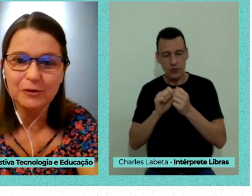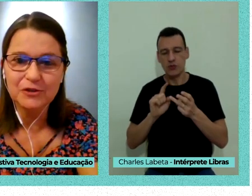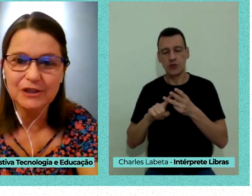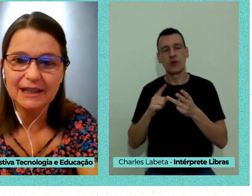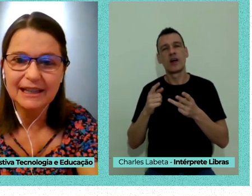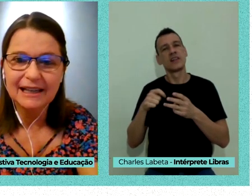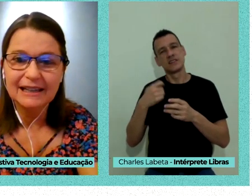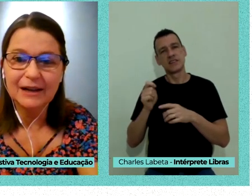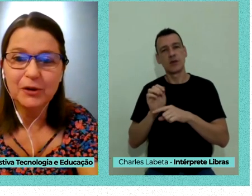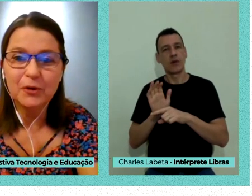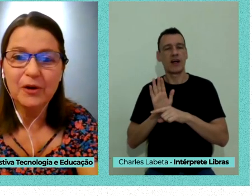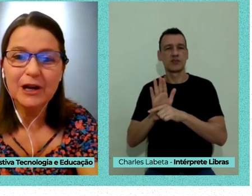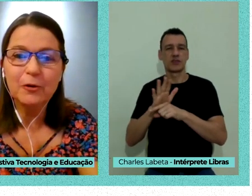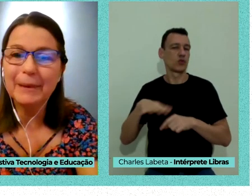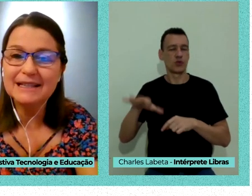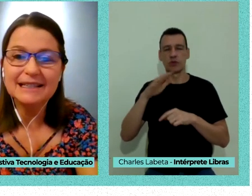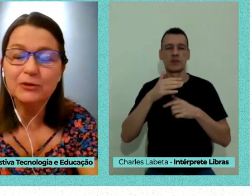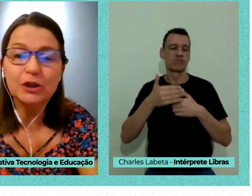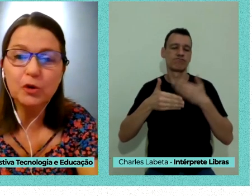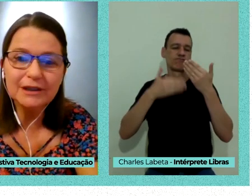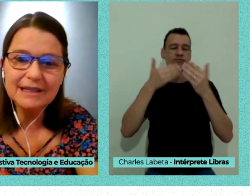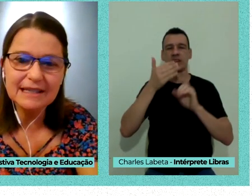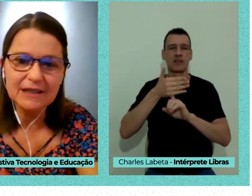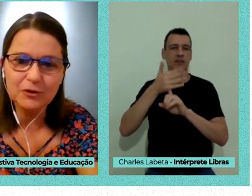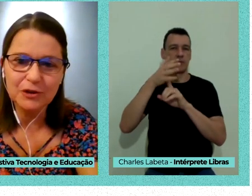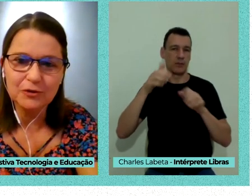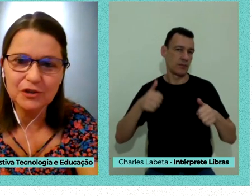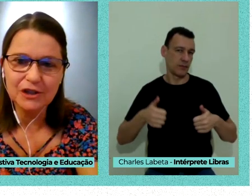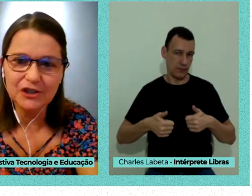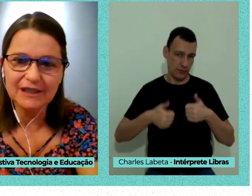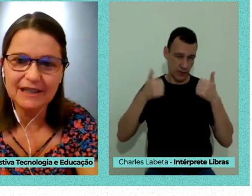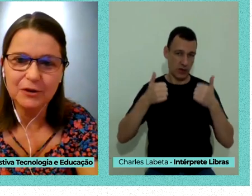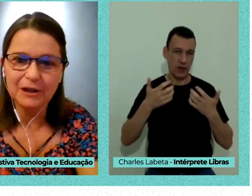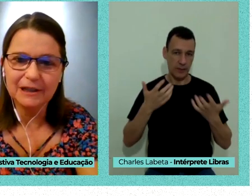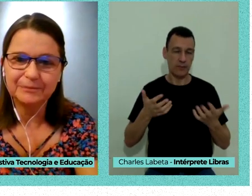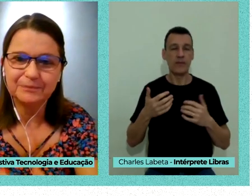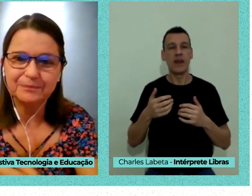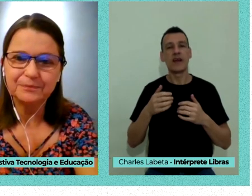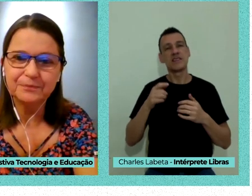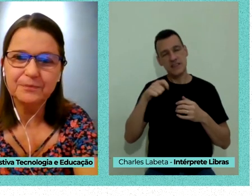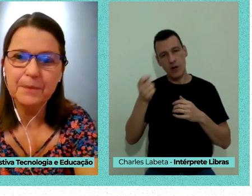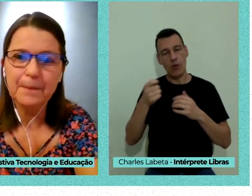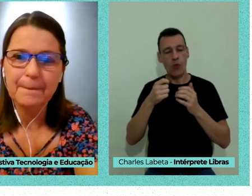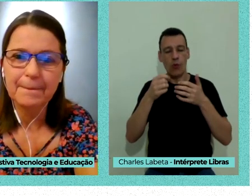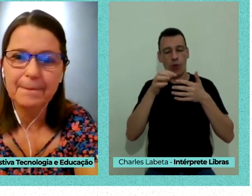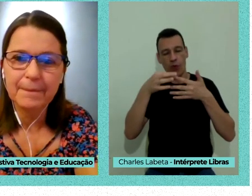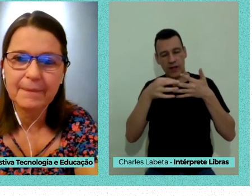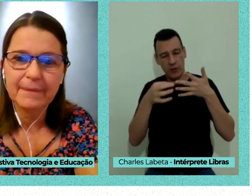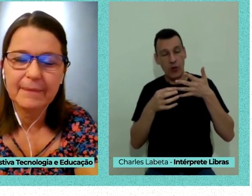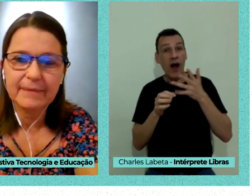a tecnologia. Né, e o currículo pensando em todas as ações do dia a dia da escola.